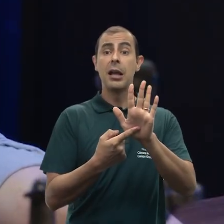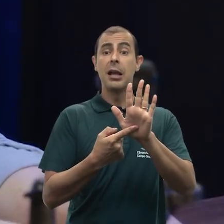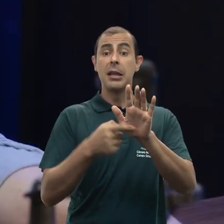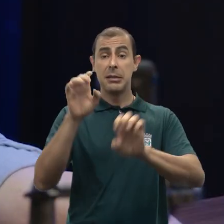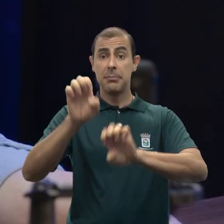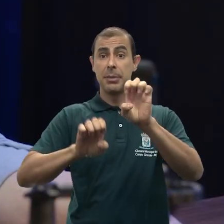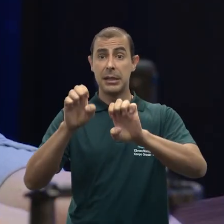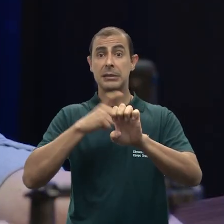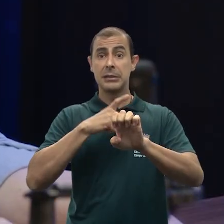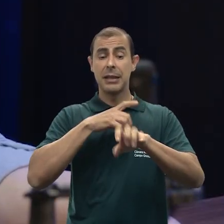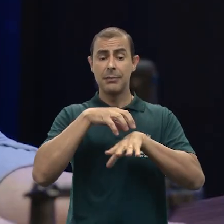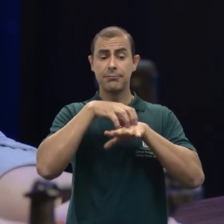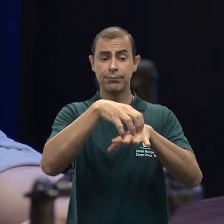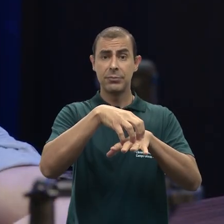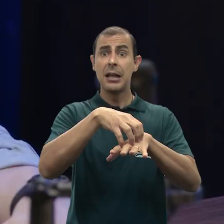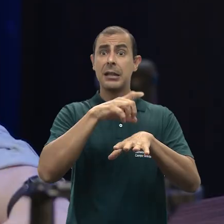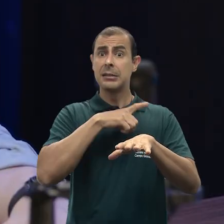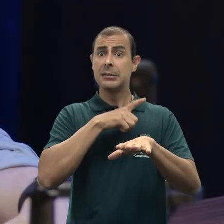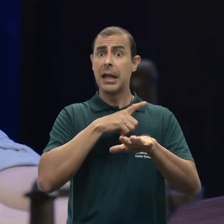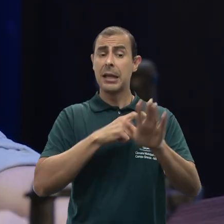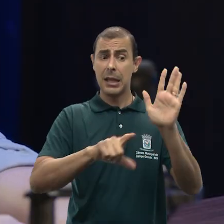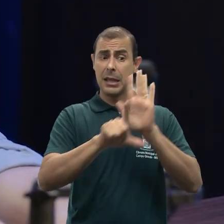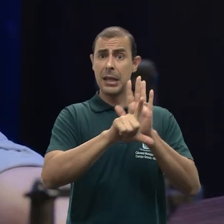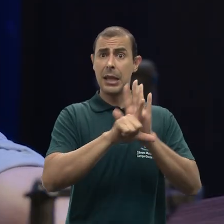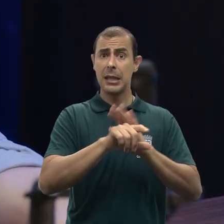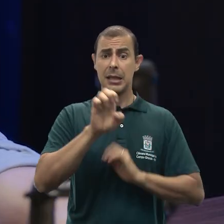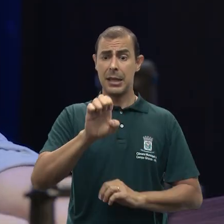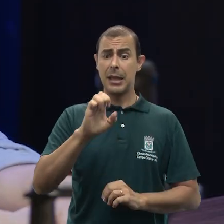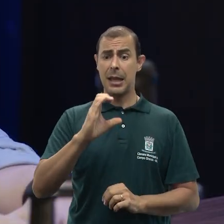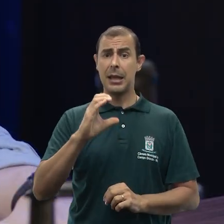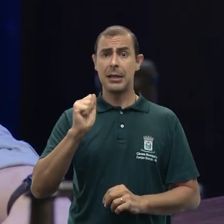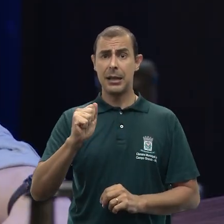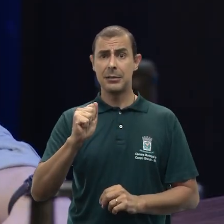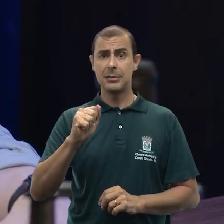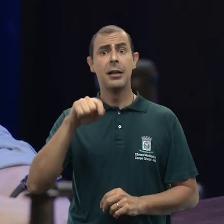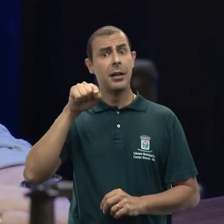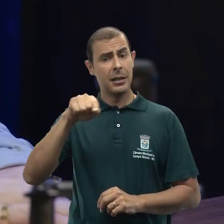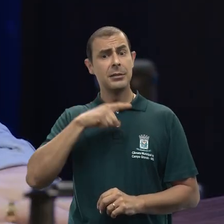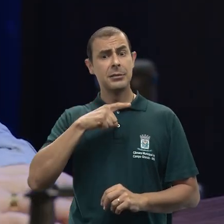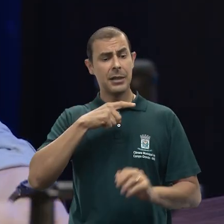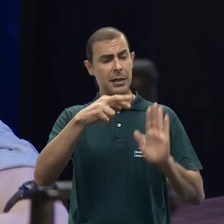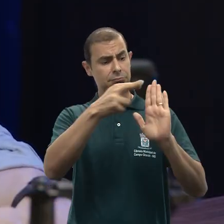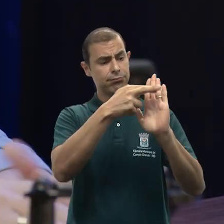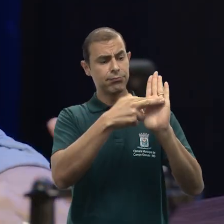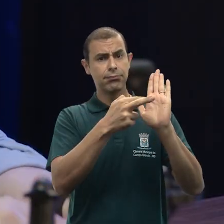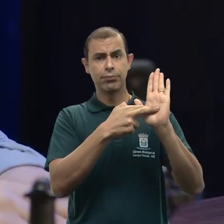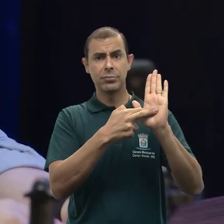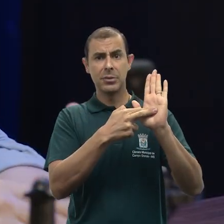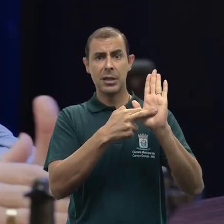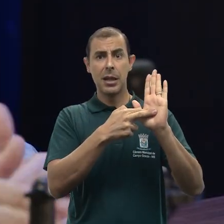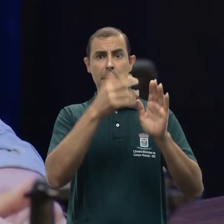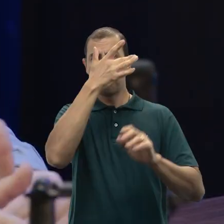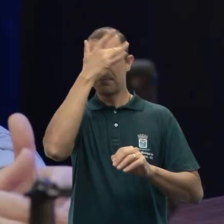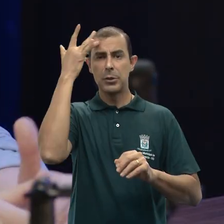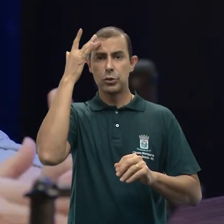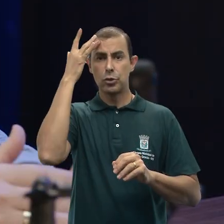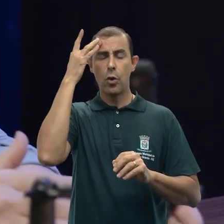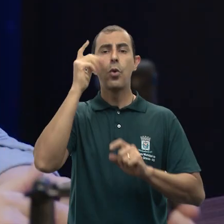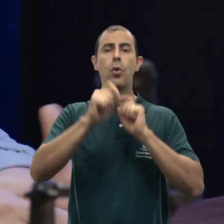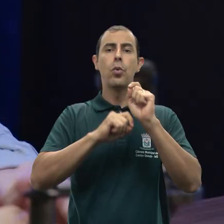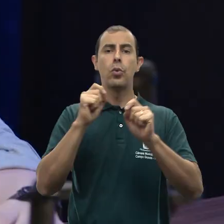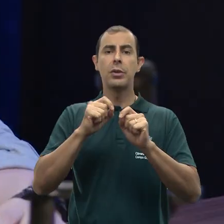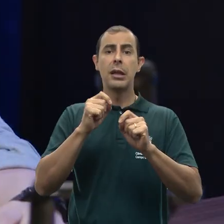carreta ou para quem contrata que existe o ECA, o Estatuto da Criança e do Adolescente, já prevê sanções a pessoas que expõem